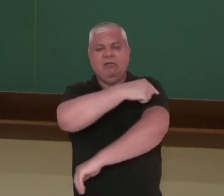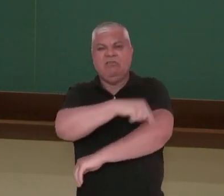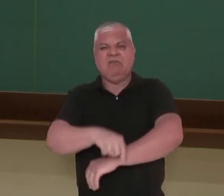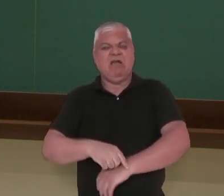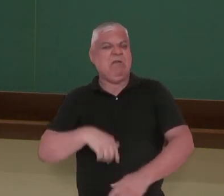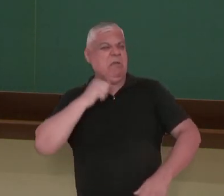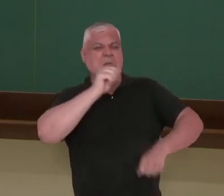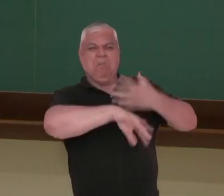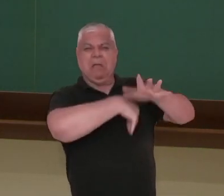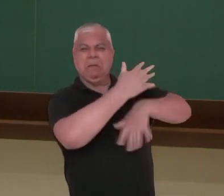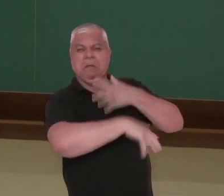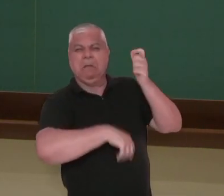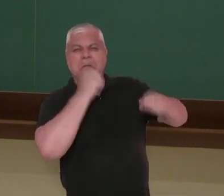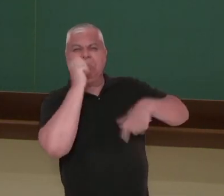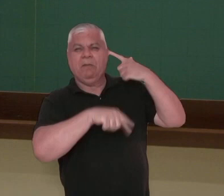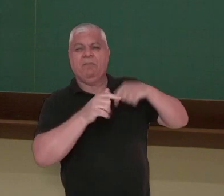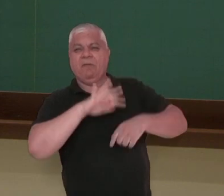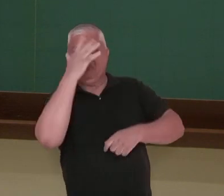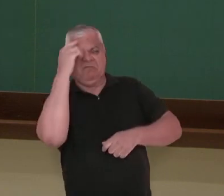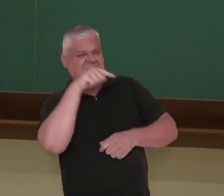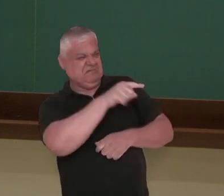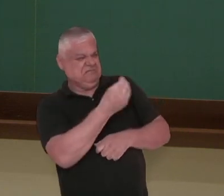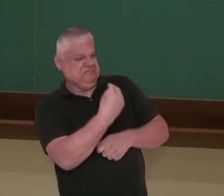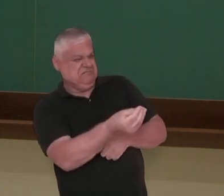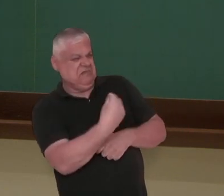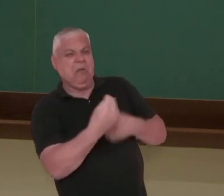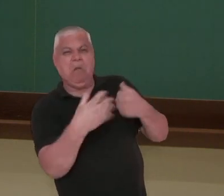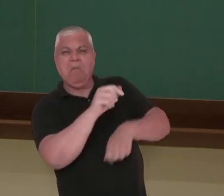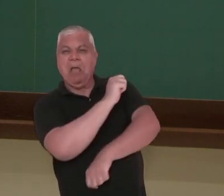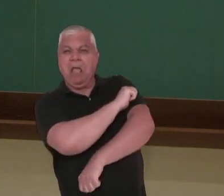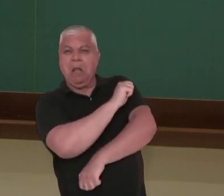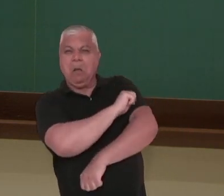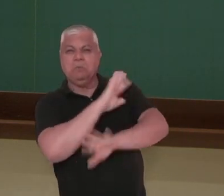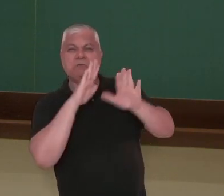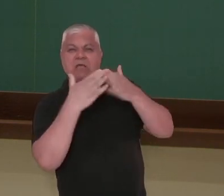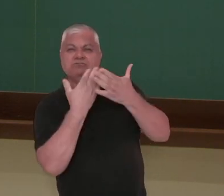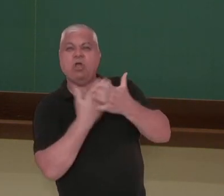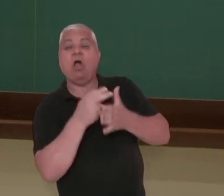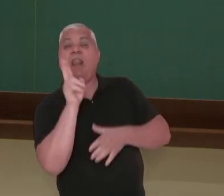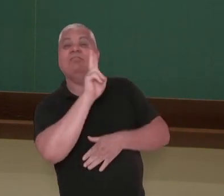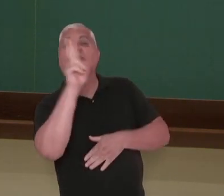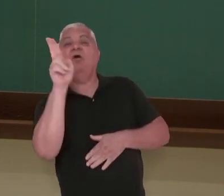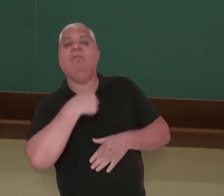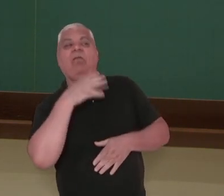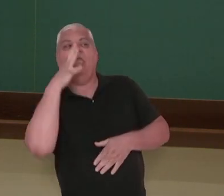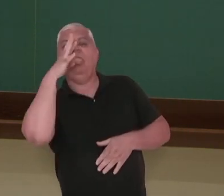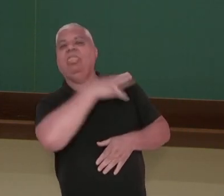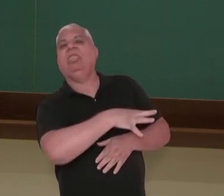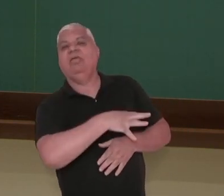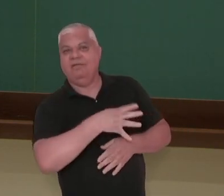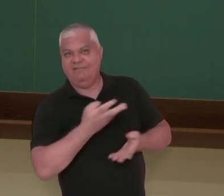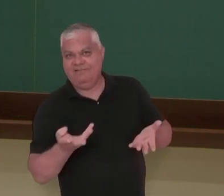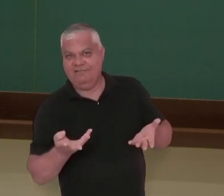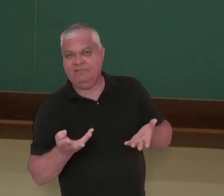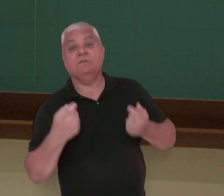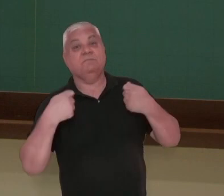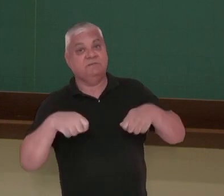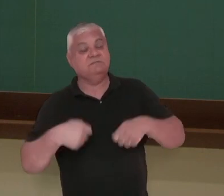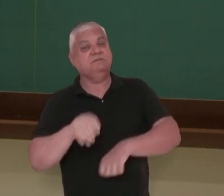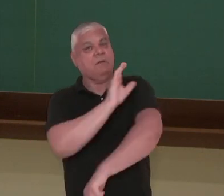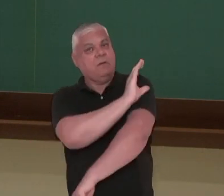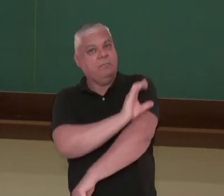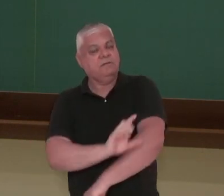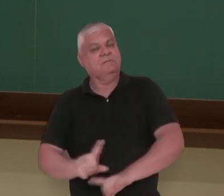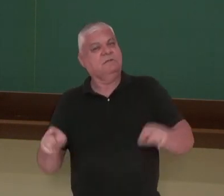sua escola? Então, quando você está com o uniforme, você tem que ainda manter aí um comportamento adequado de acordo com